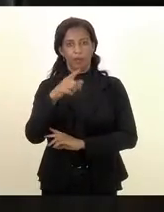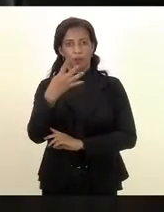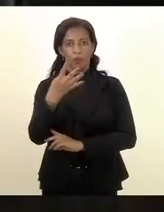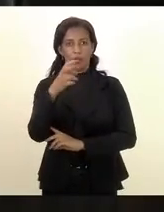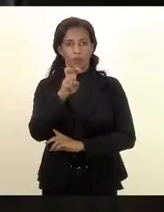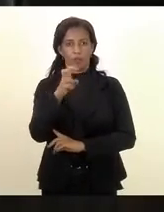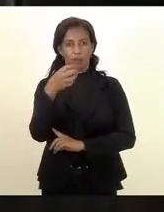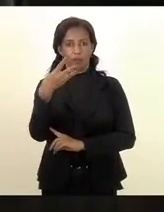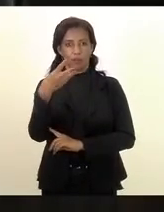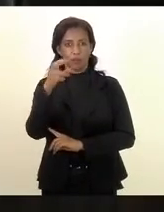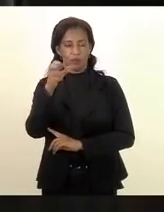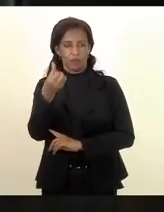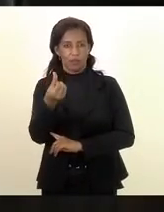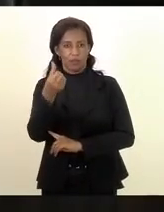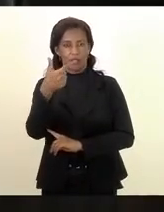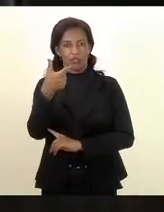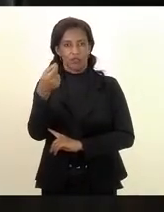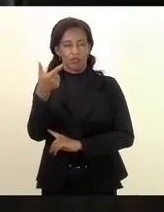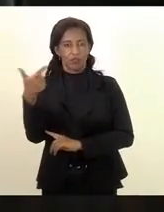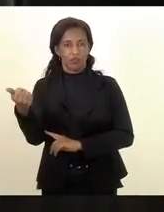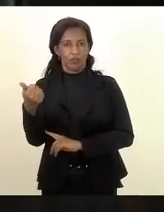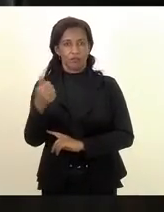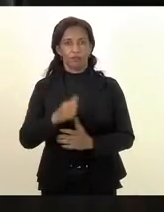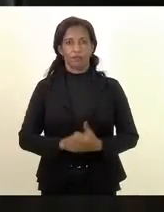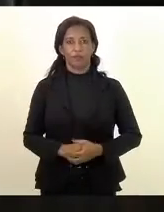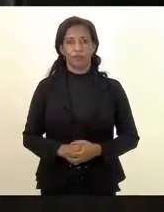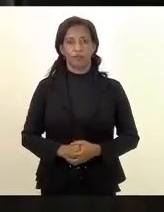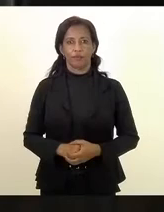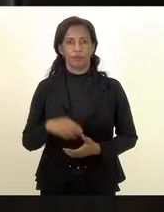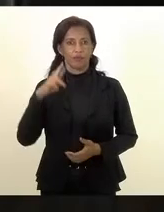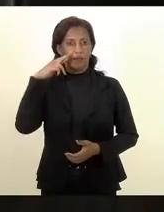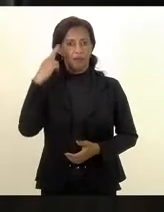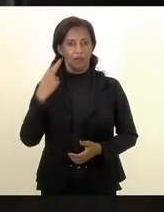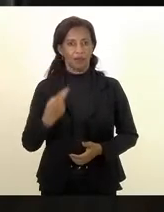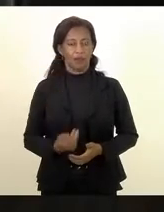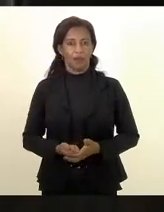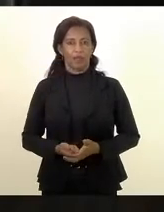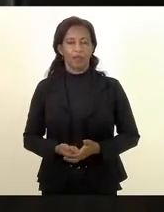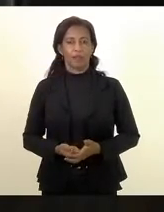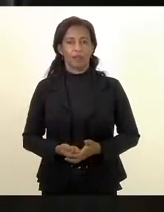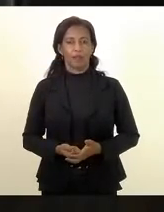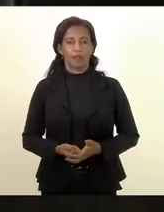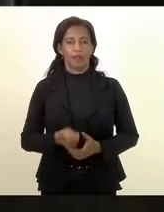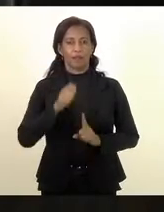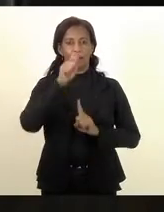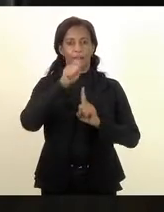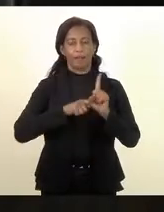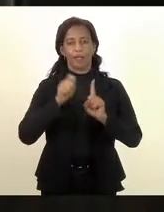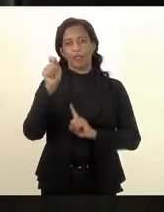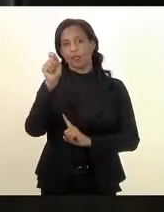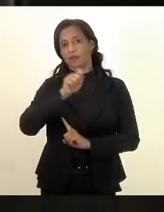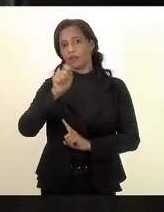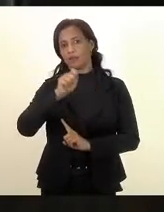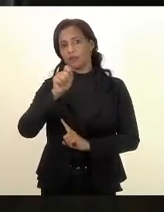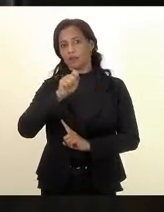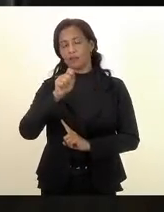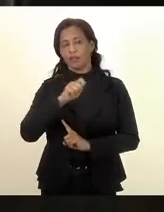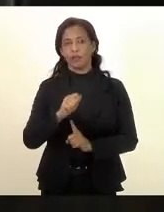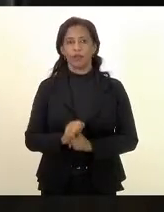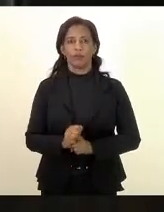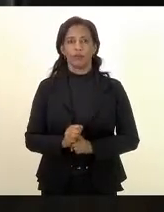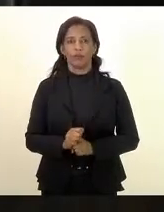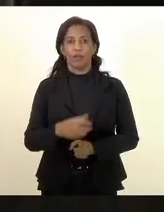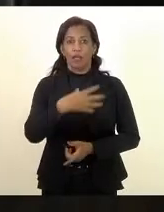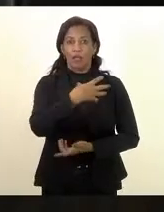4536 2021 de autoridade da deputada Renata Souza que institui o mês agosto dourado dedicado a promoção do